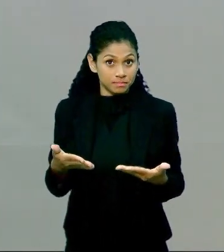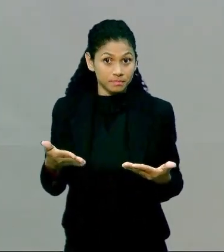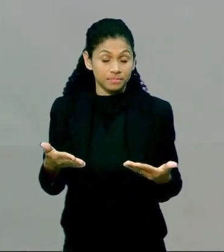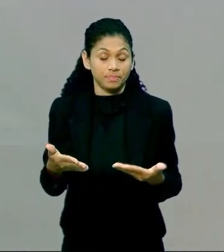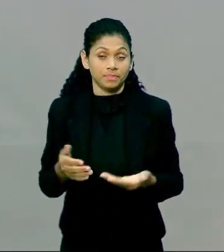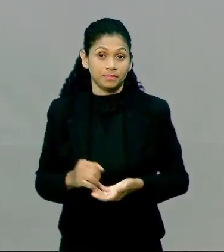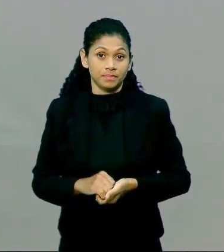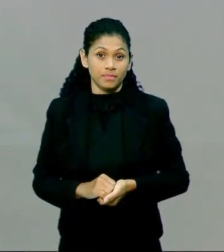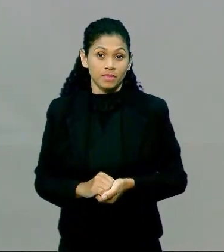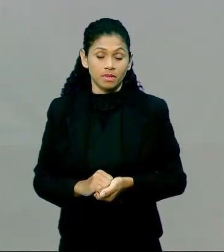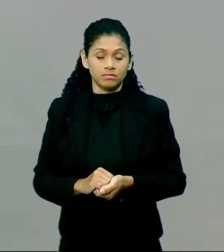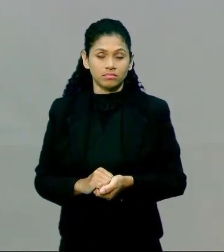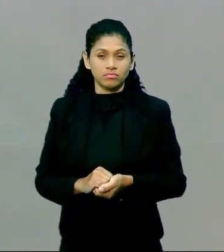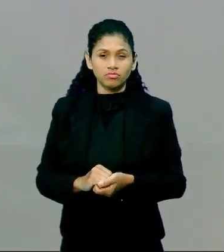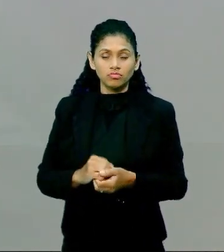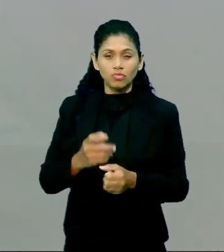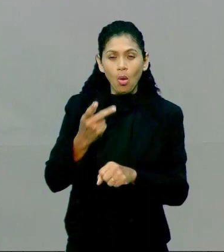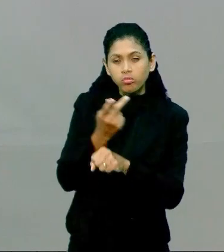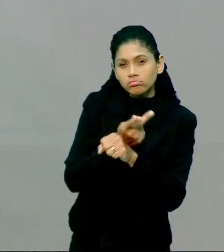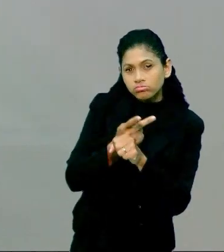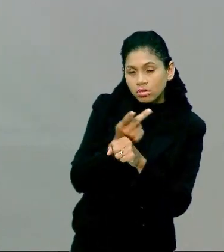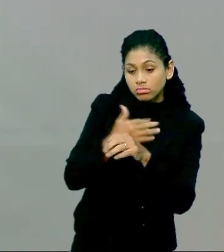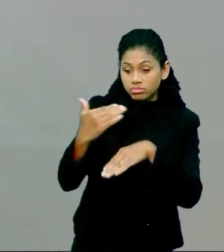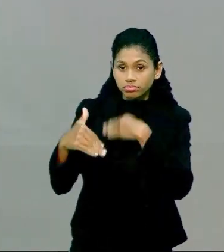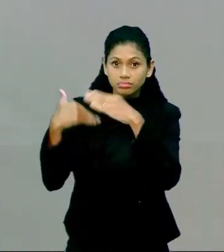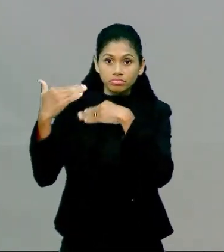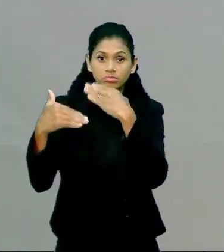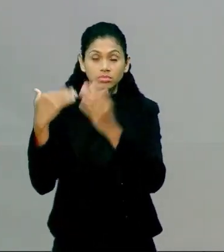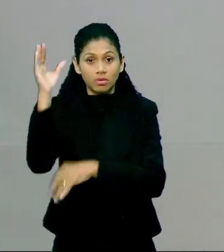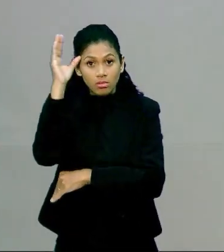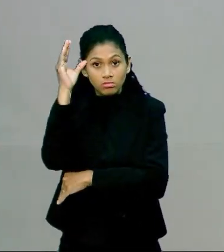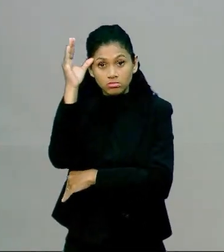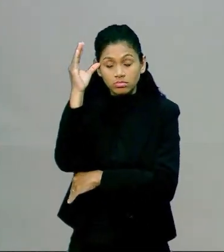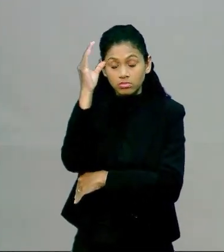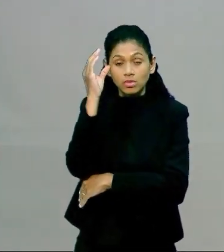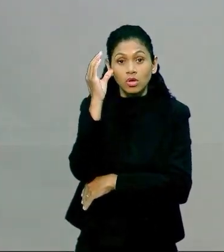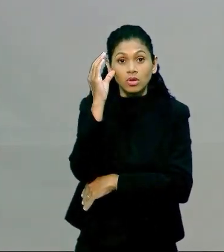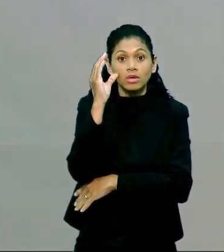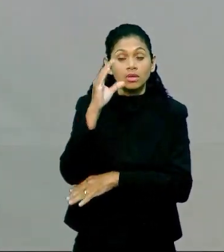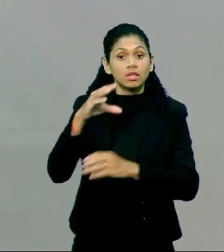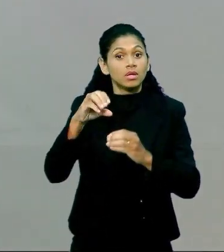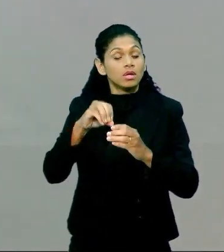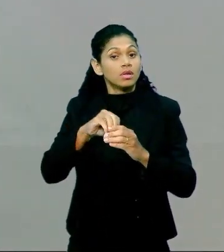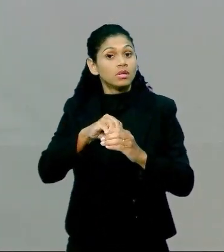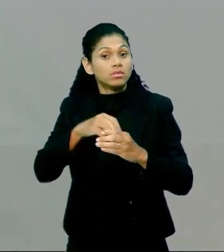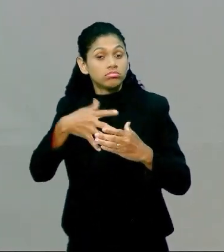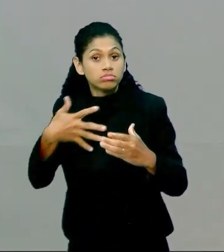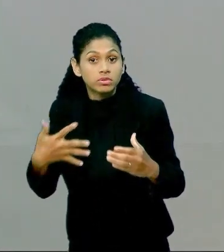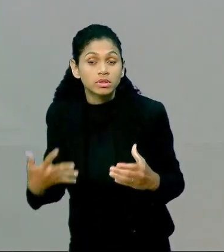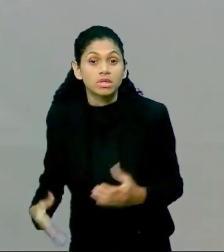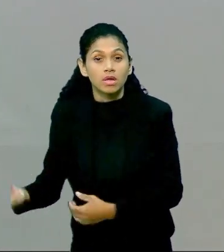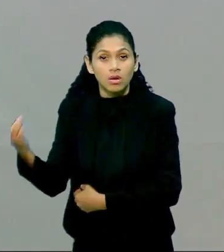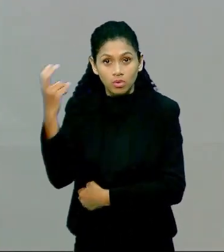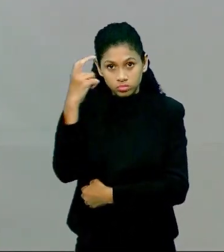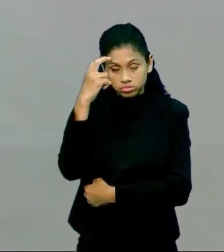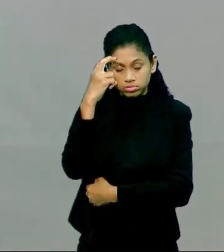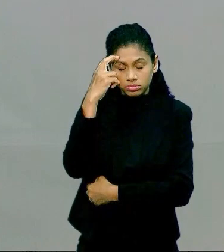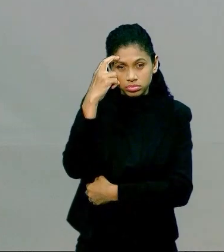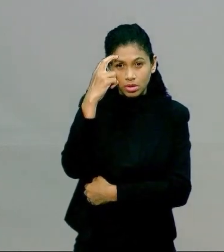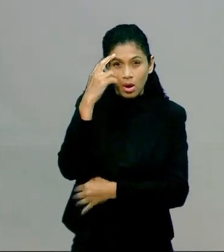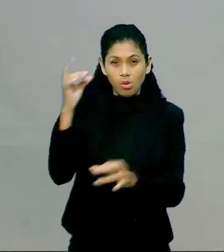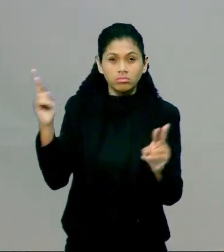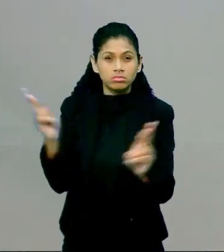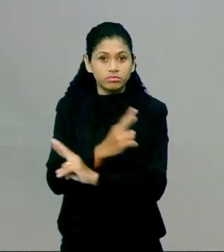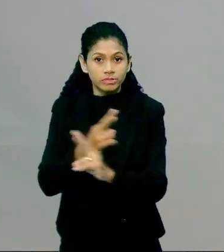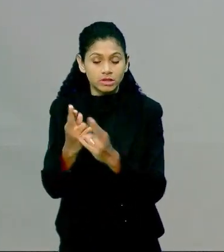gente busca desenvolver ou compreender o aspecto cultural relacionado às práticas corporais,